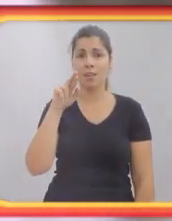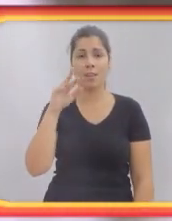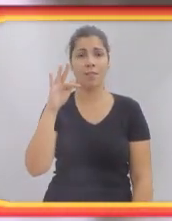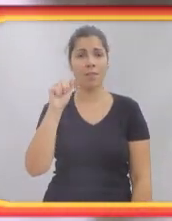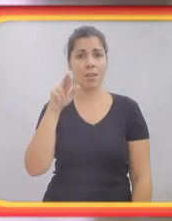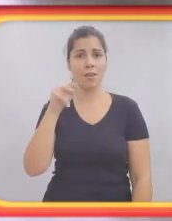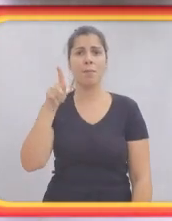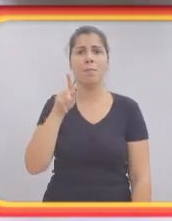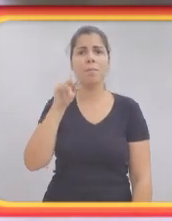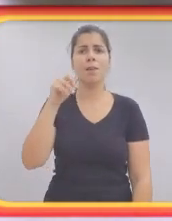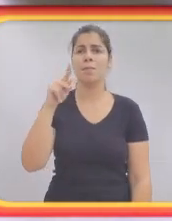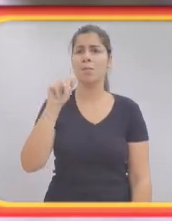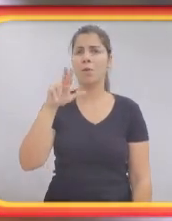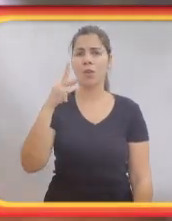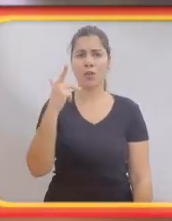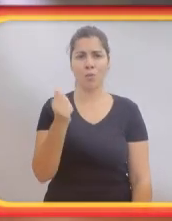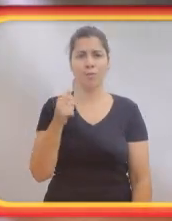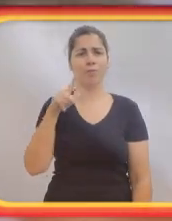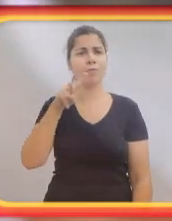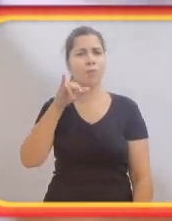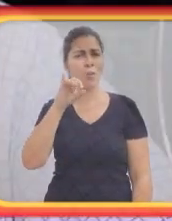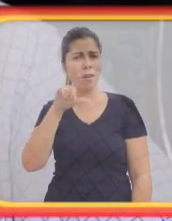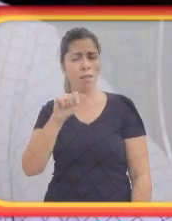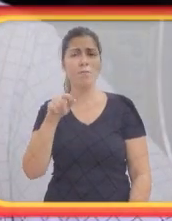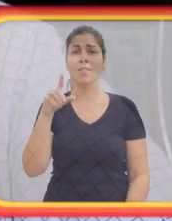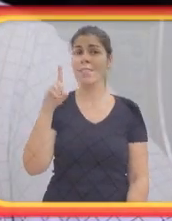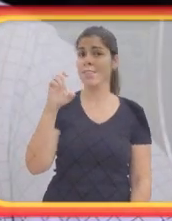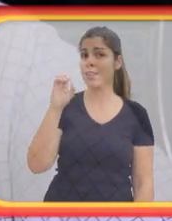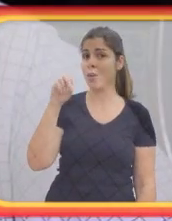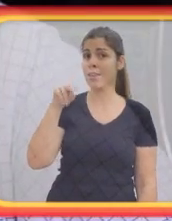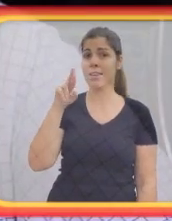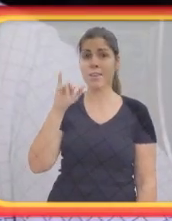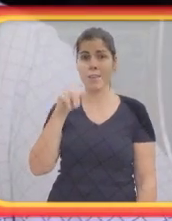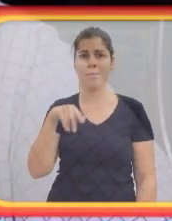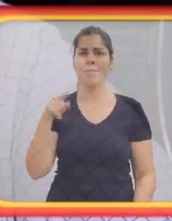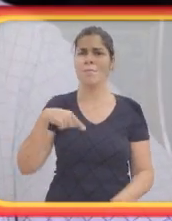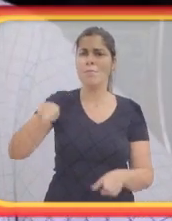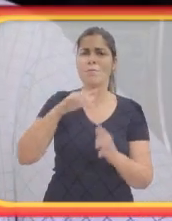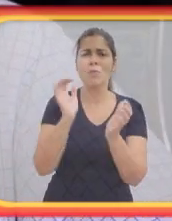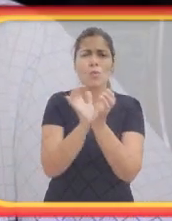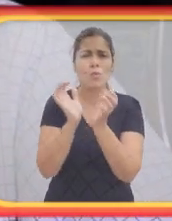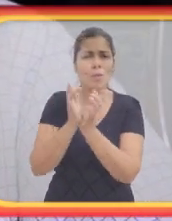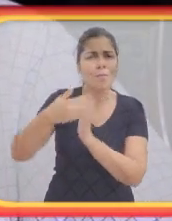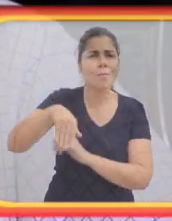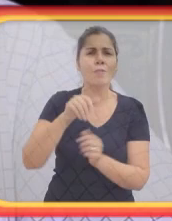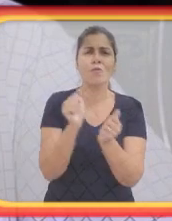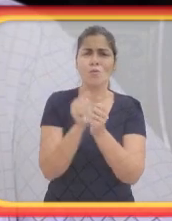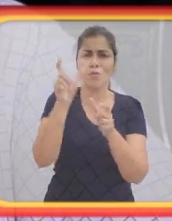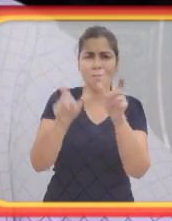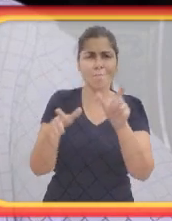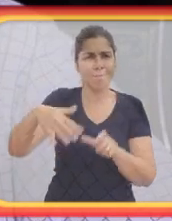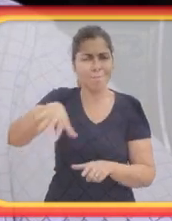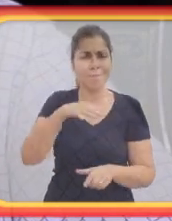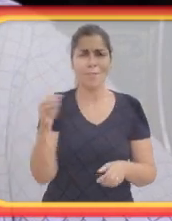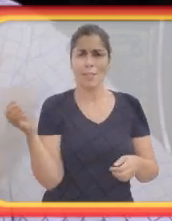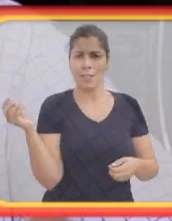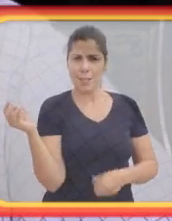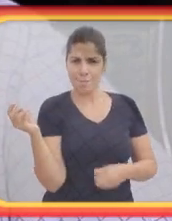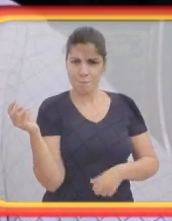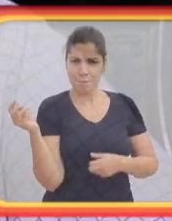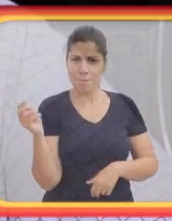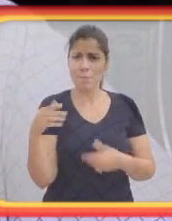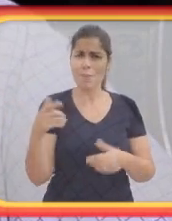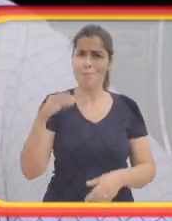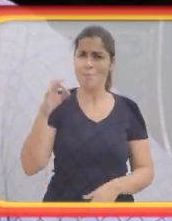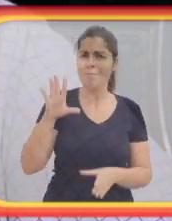E comecei, por advogado já falecido, e comecei a tocar o bandolim e frequentava uma roda de choro